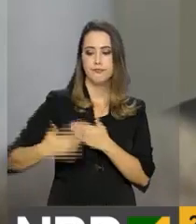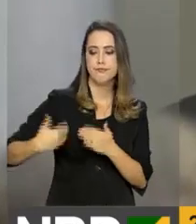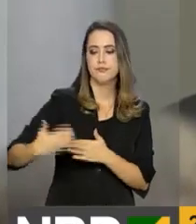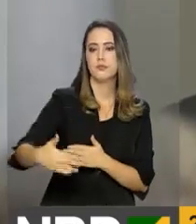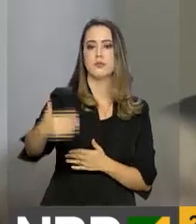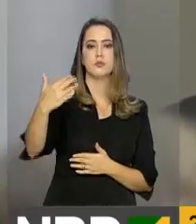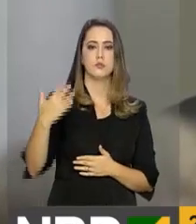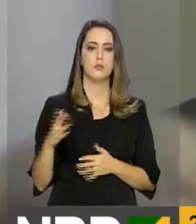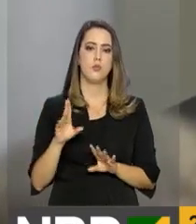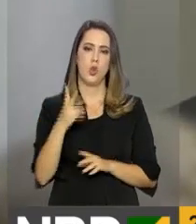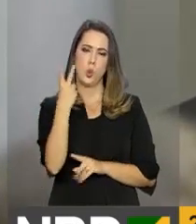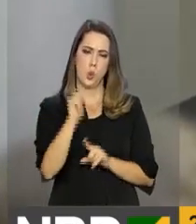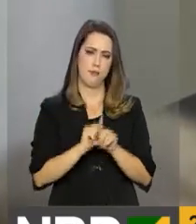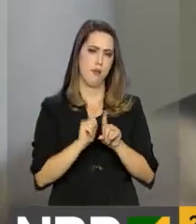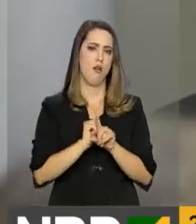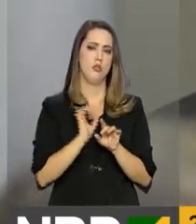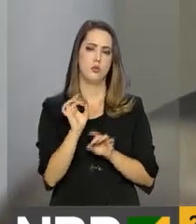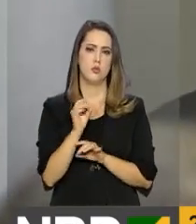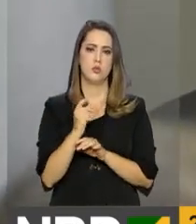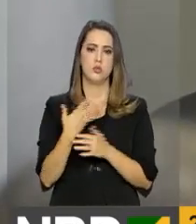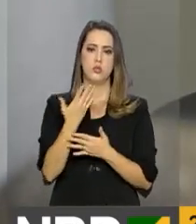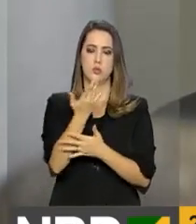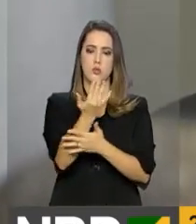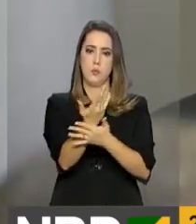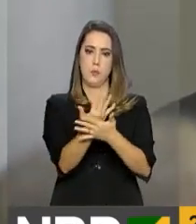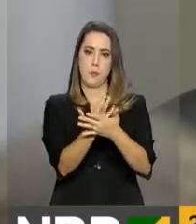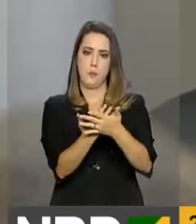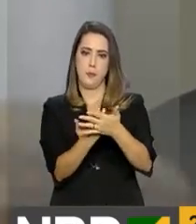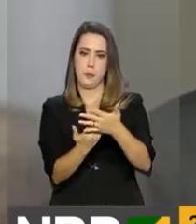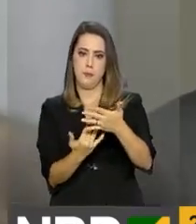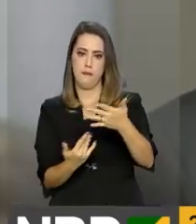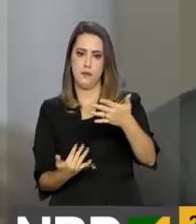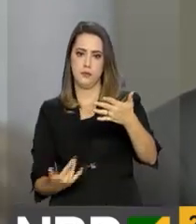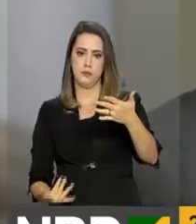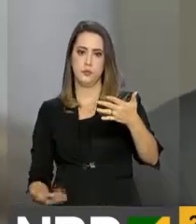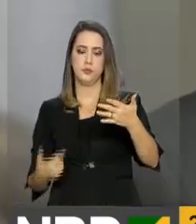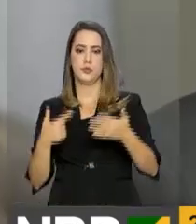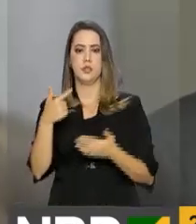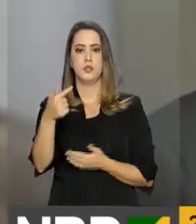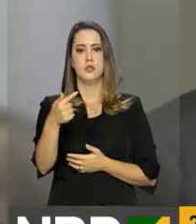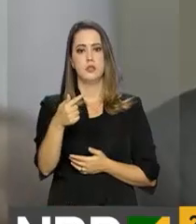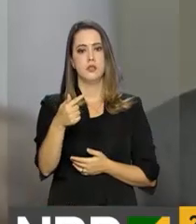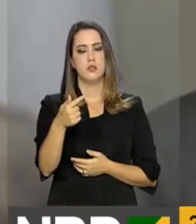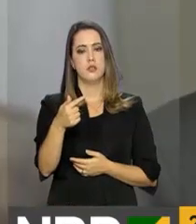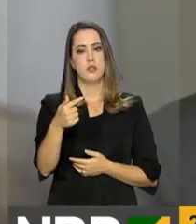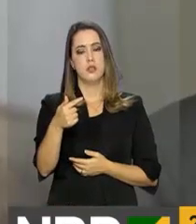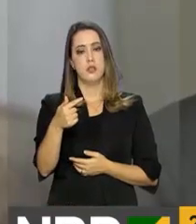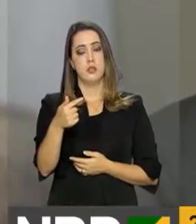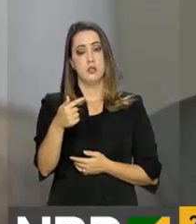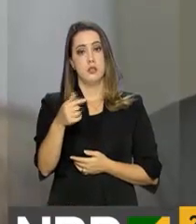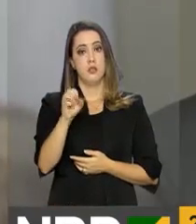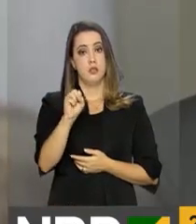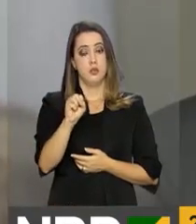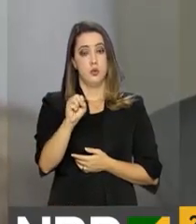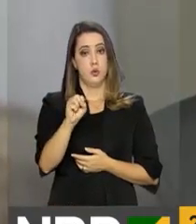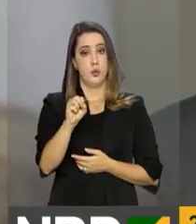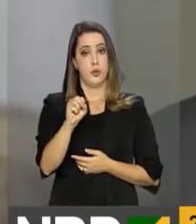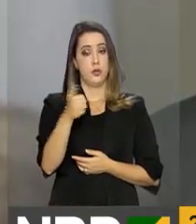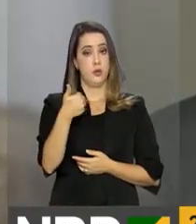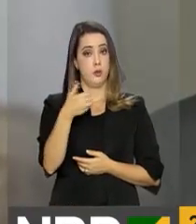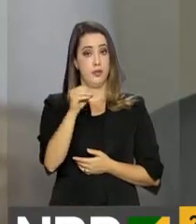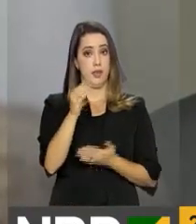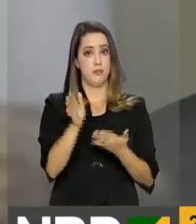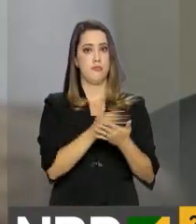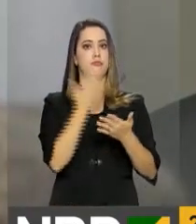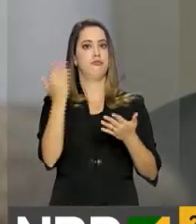desses ainda menos de 2 anos, é um folheto, um caderno de 7, 8, 10 páginas das realizações que foram